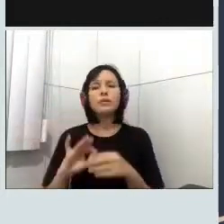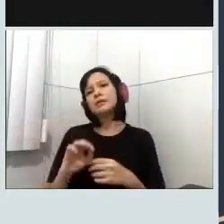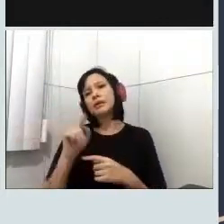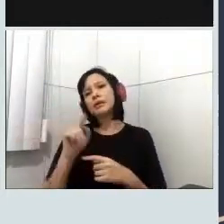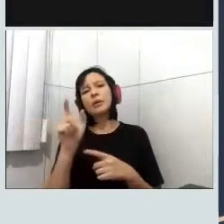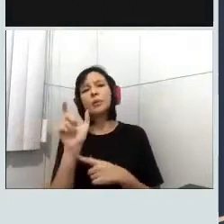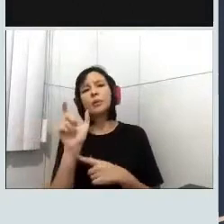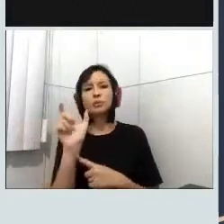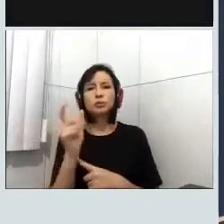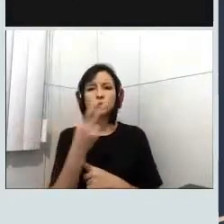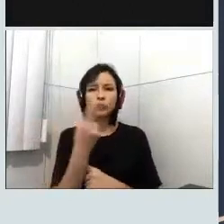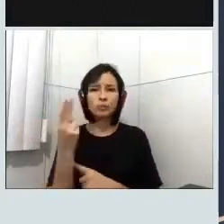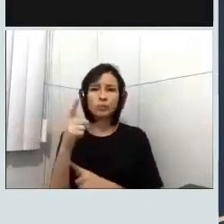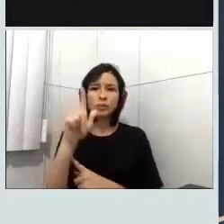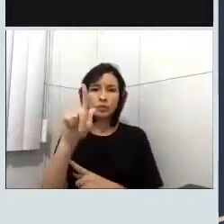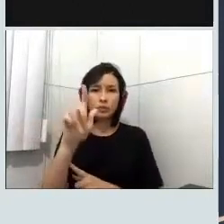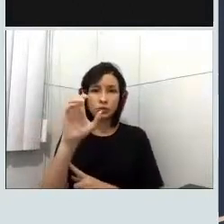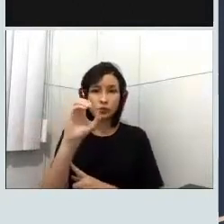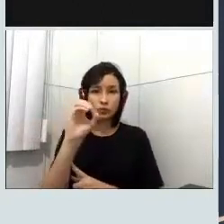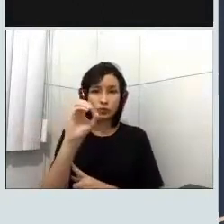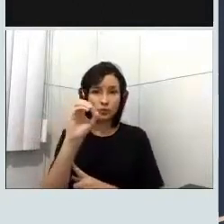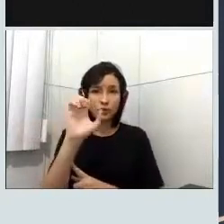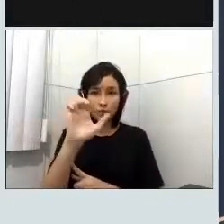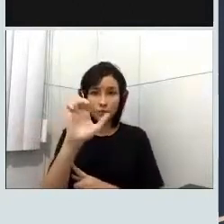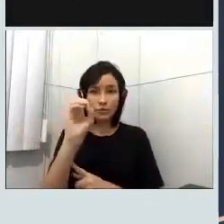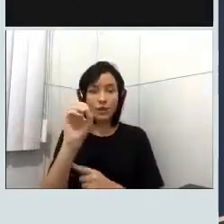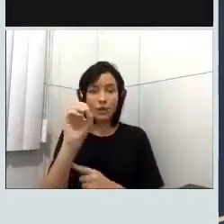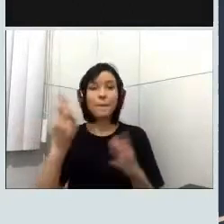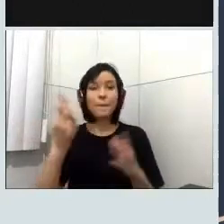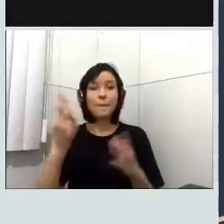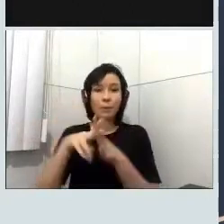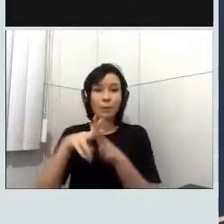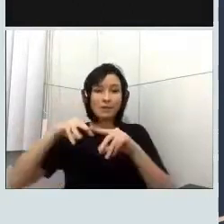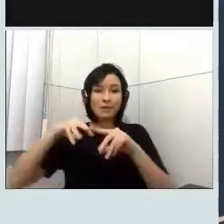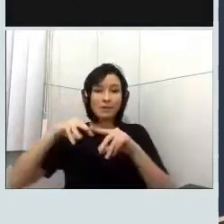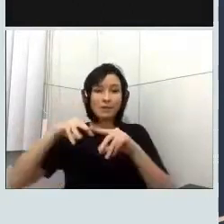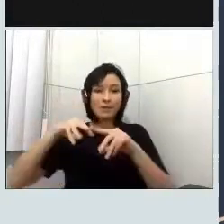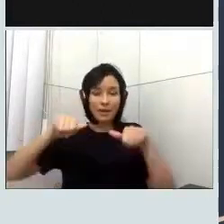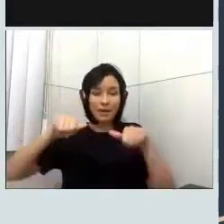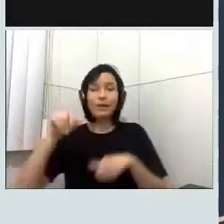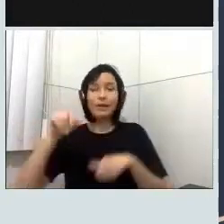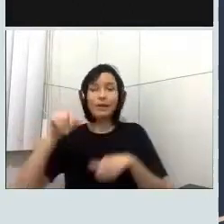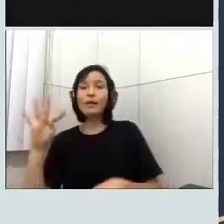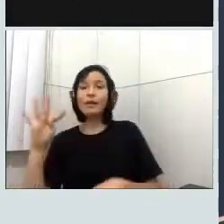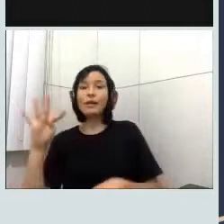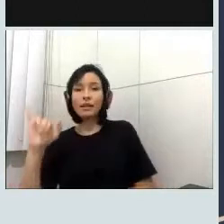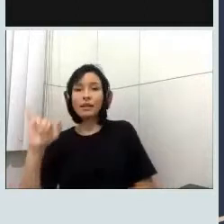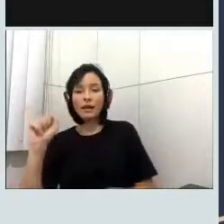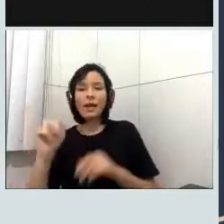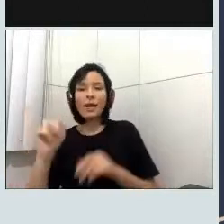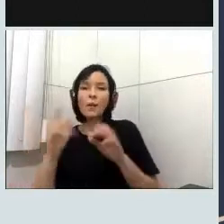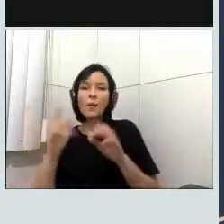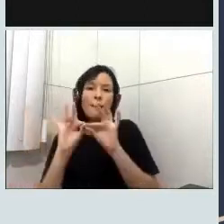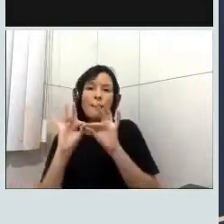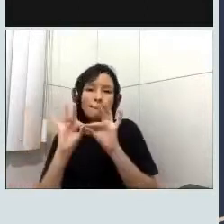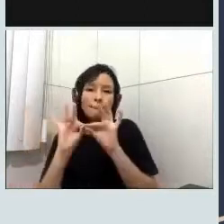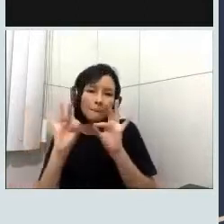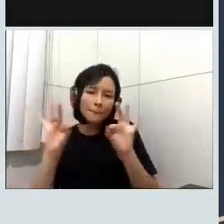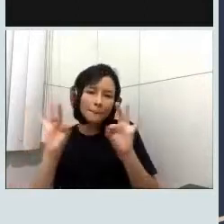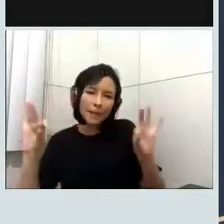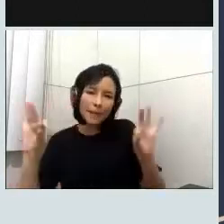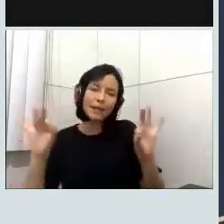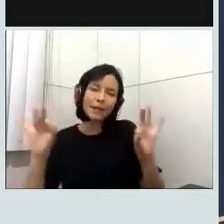o geo vem de terra e a metria vem de medida. Então, quando nós estamos falando